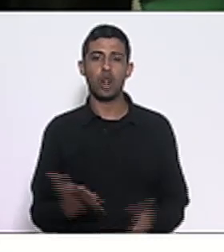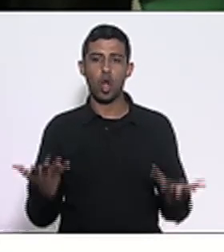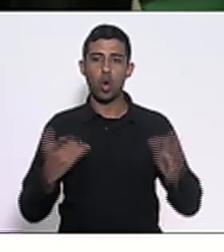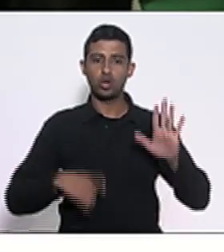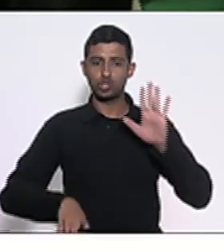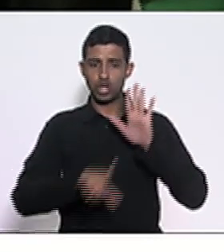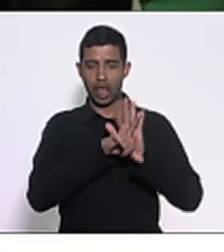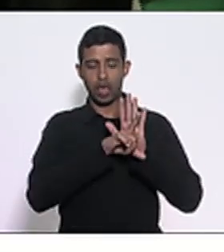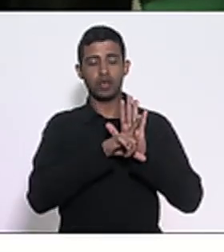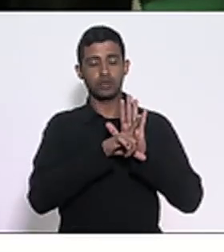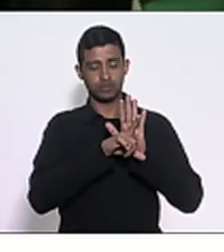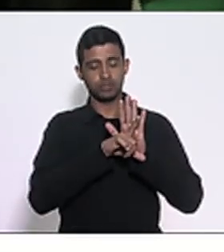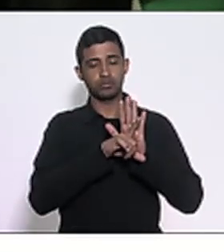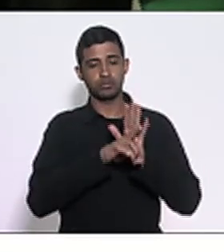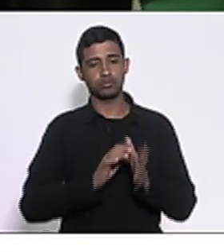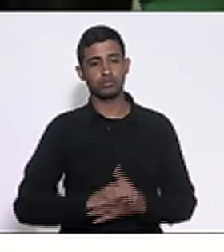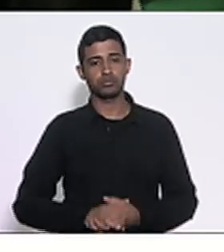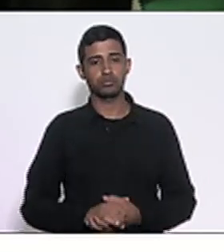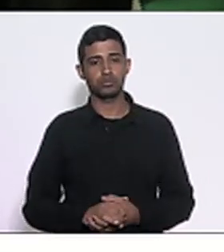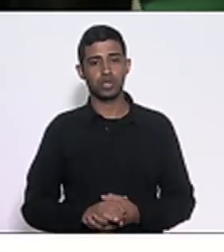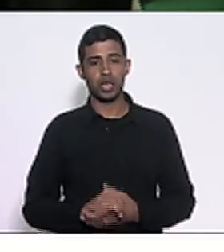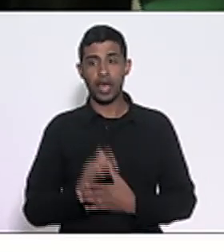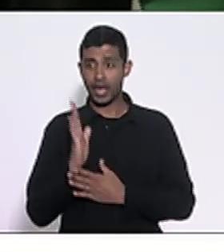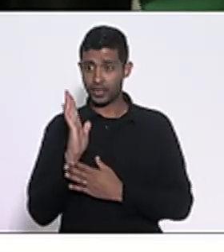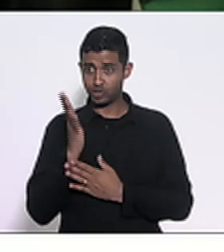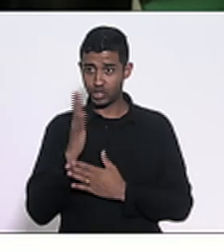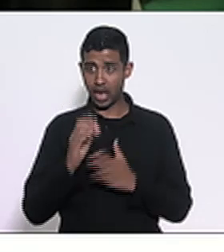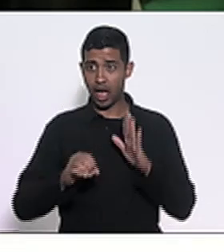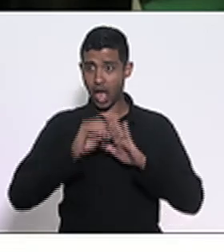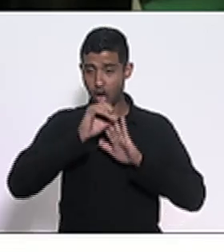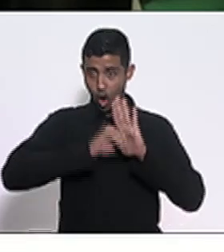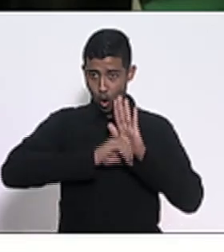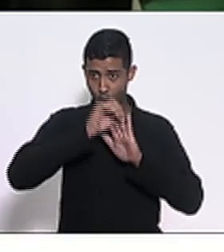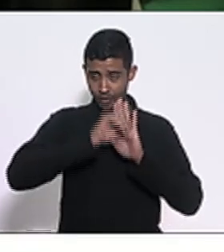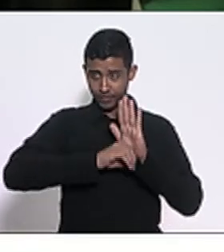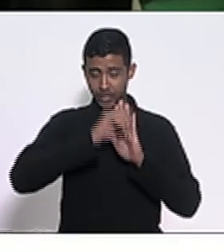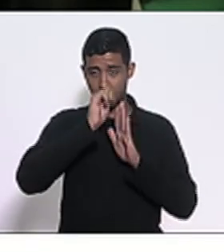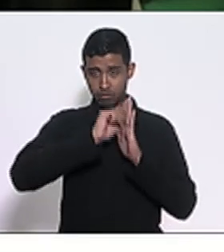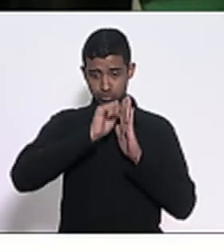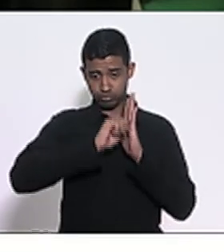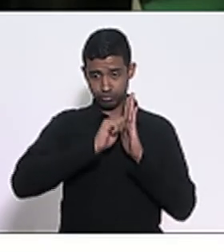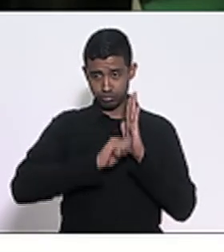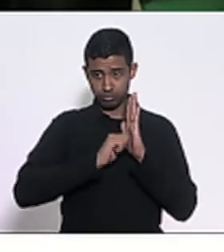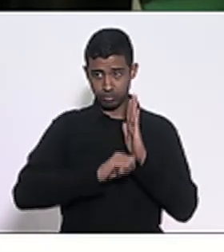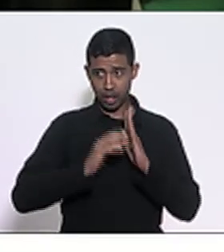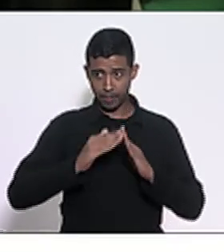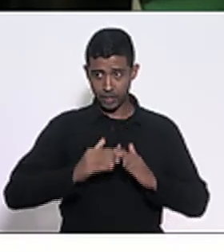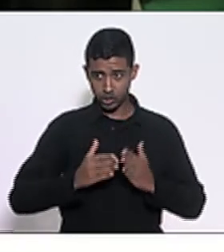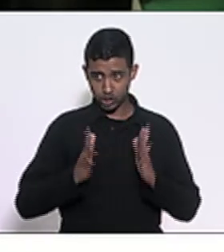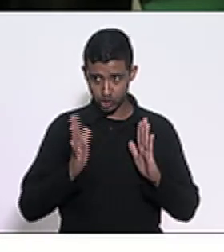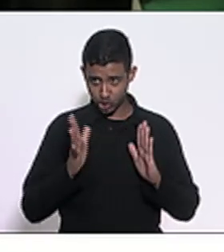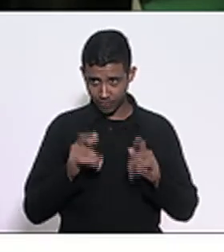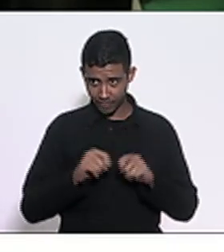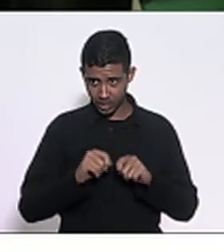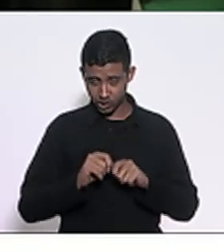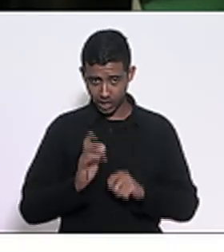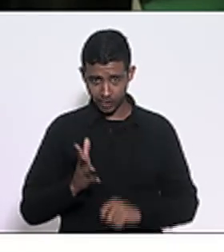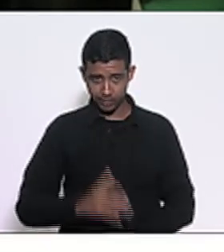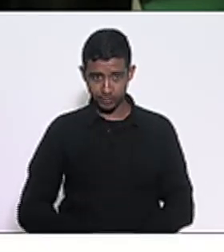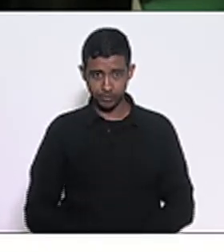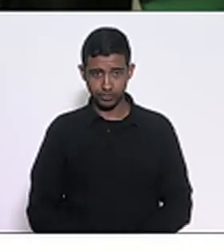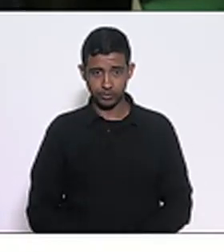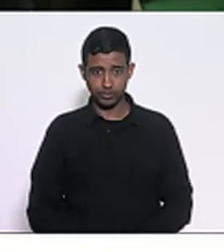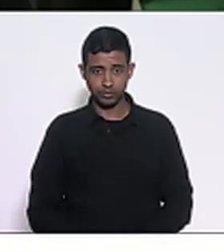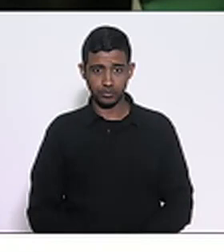legislatura, no atual quadriênio, se já oficiou a Assembleia Legislativa formalizando esta solicitação. Isso já aconteceu?